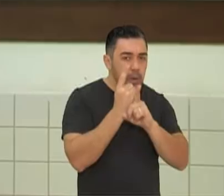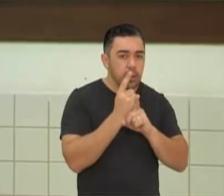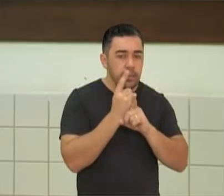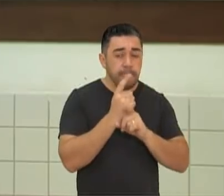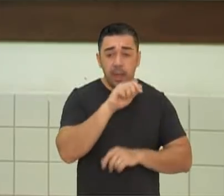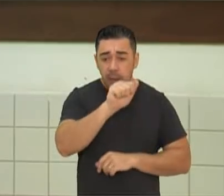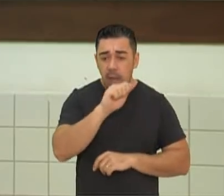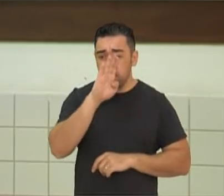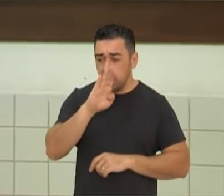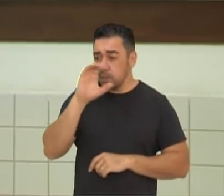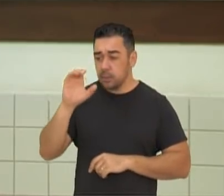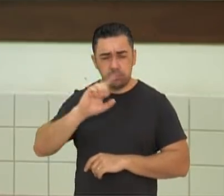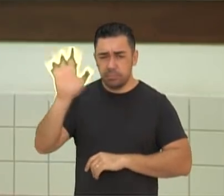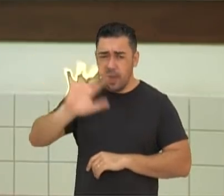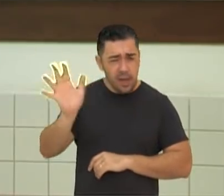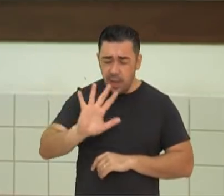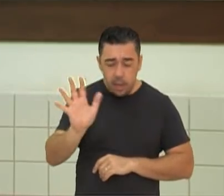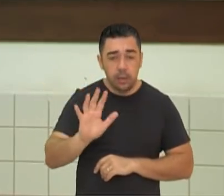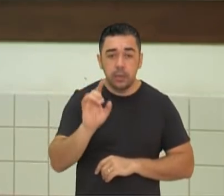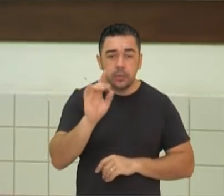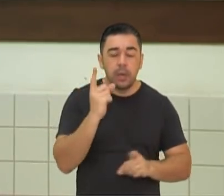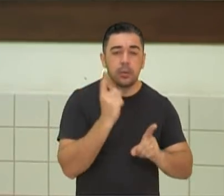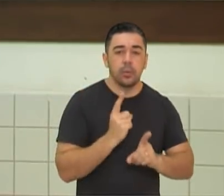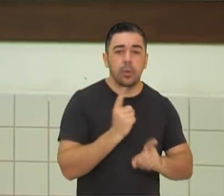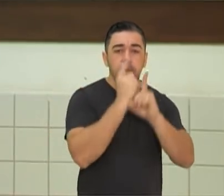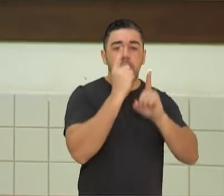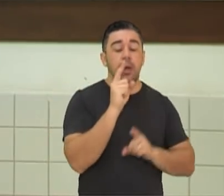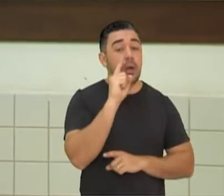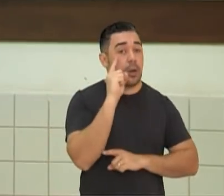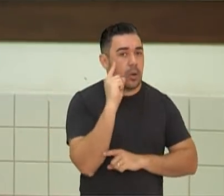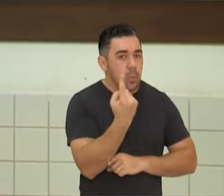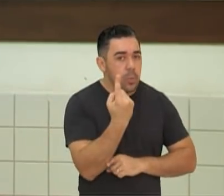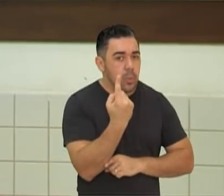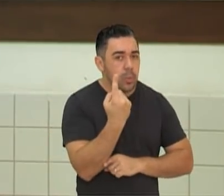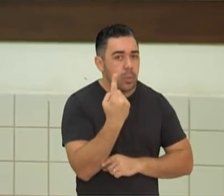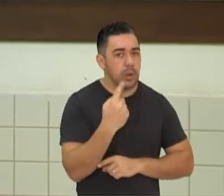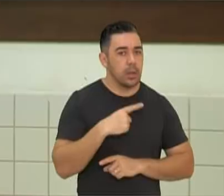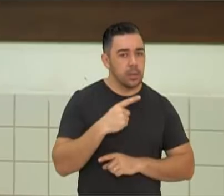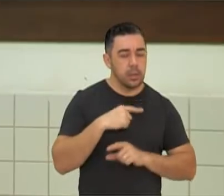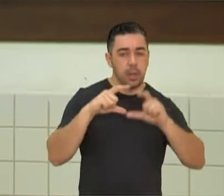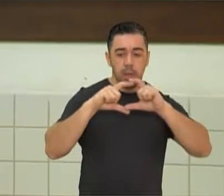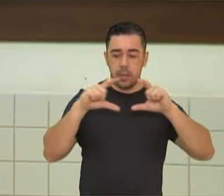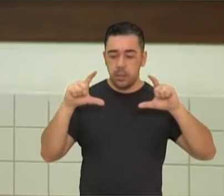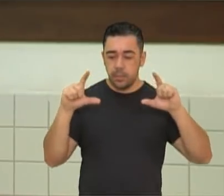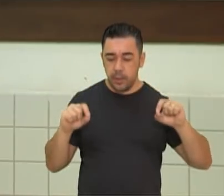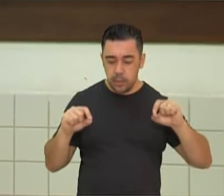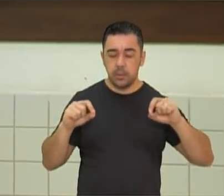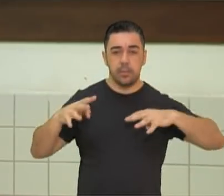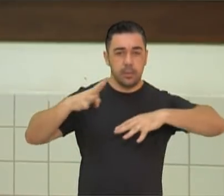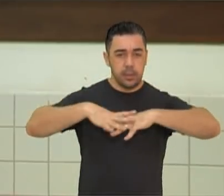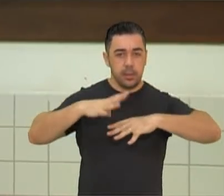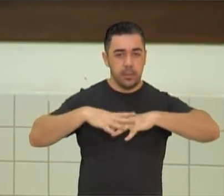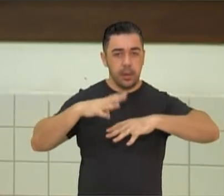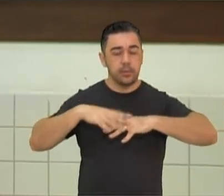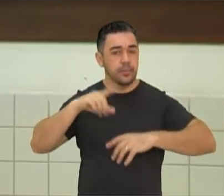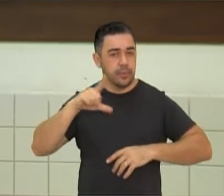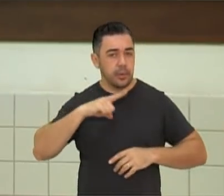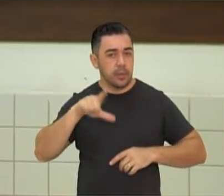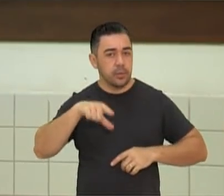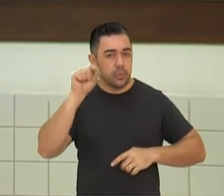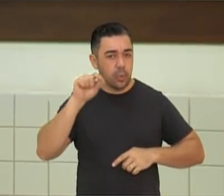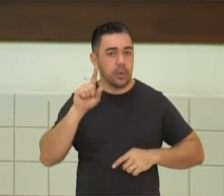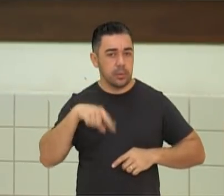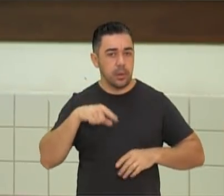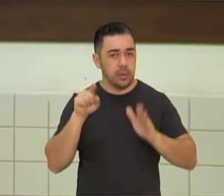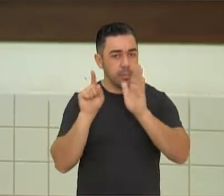para b, um valor para c. Não, você vai achar o valor, uma expressão algébrica representando a letra que foi escolhida no enunciado, tá